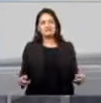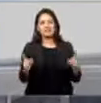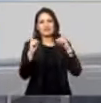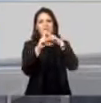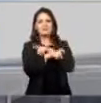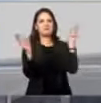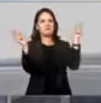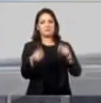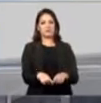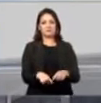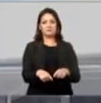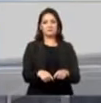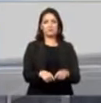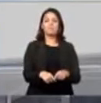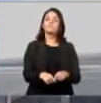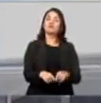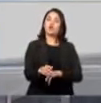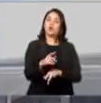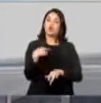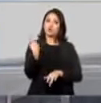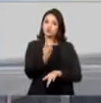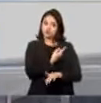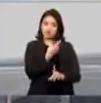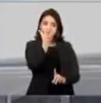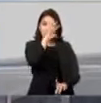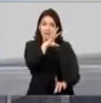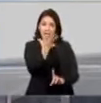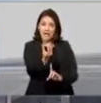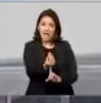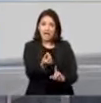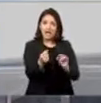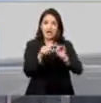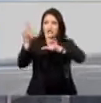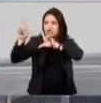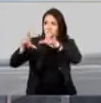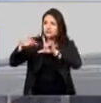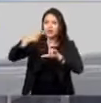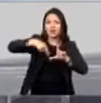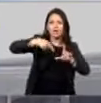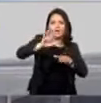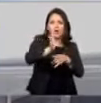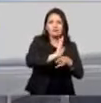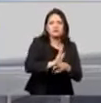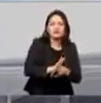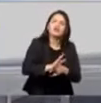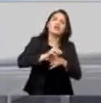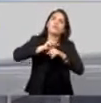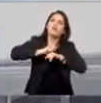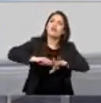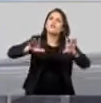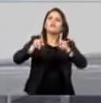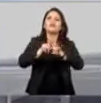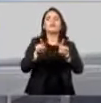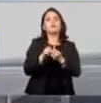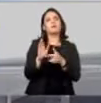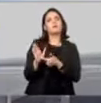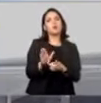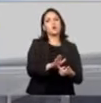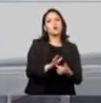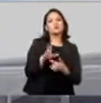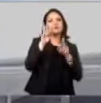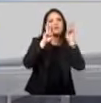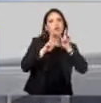potência. Nossas obras, que emocionam e fazem rir nas mais diversas telas do Brasil e do mundo, também levam entretenimento e informação ao